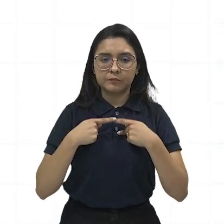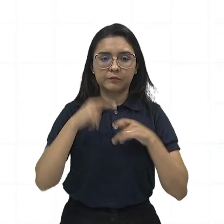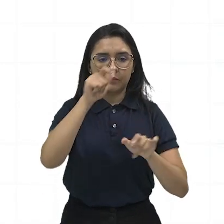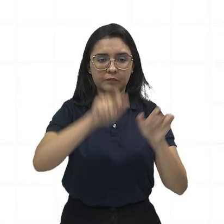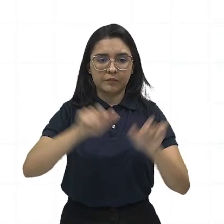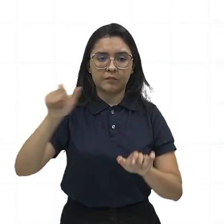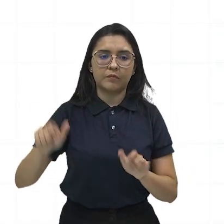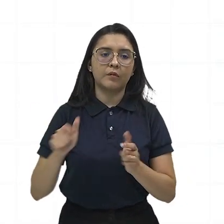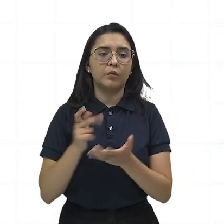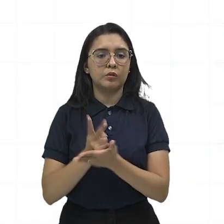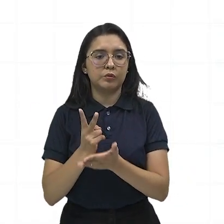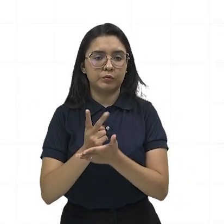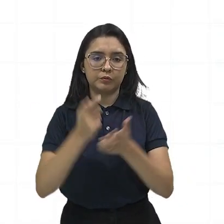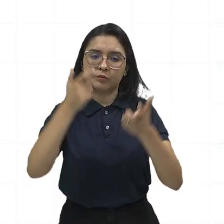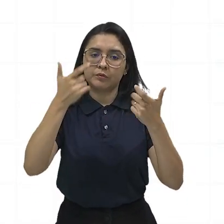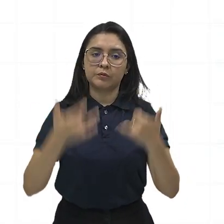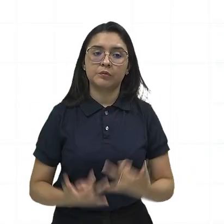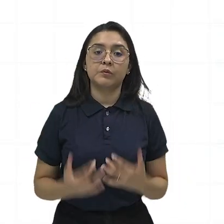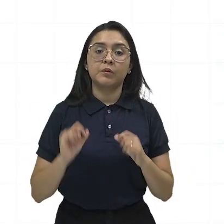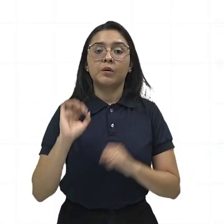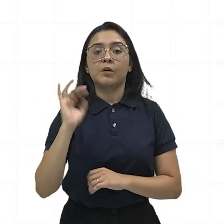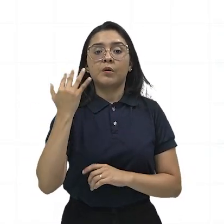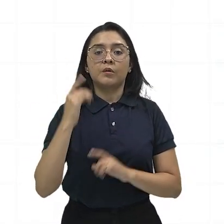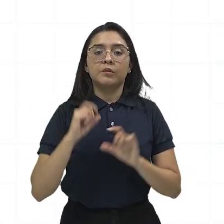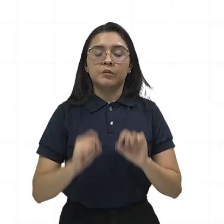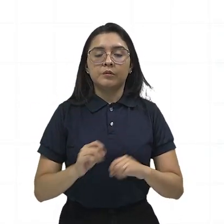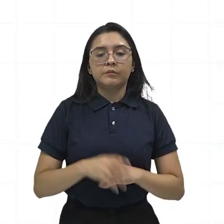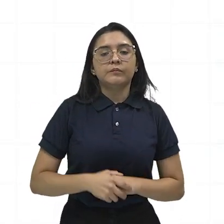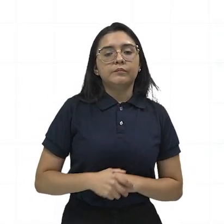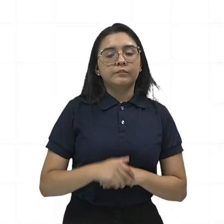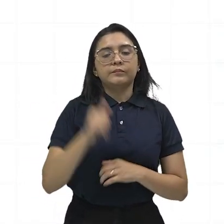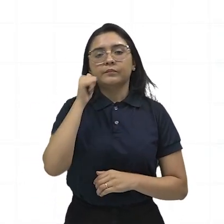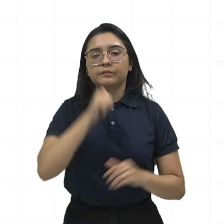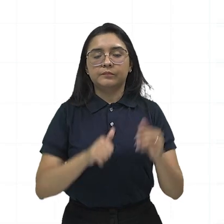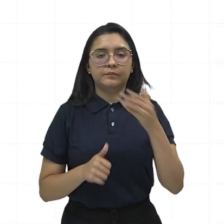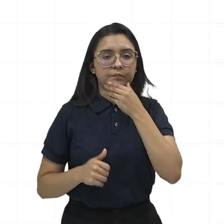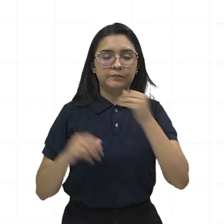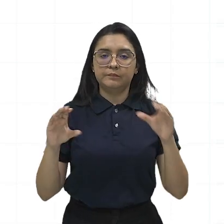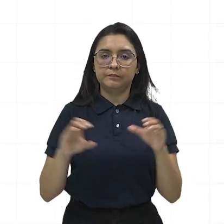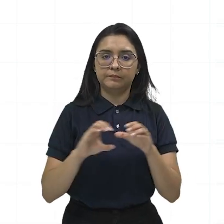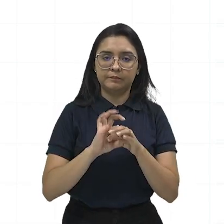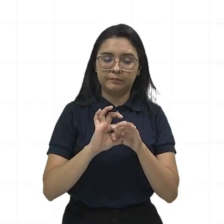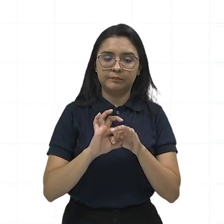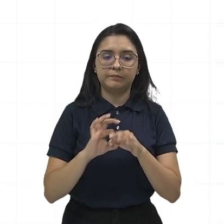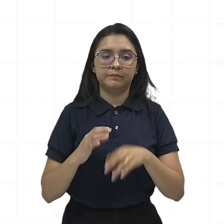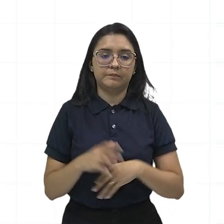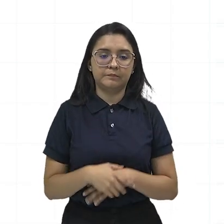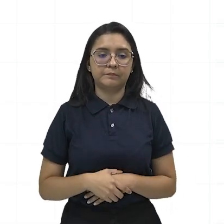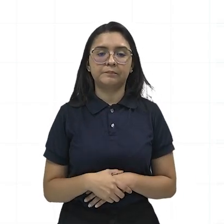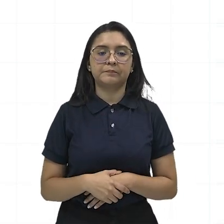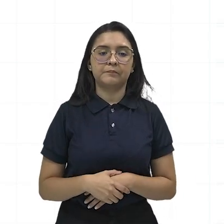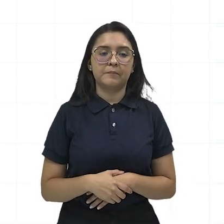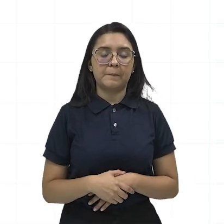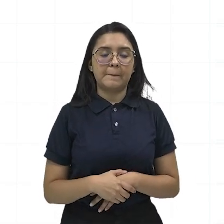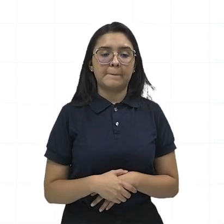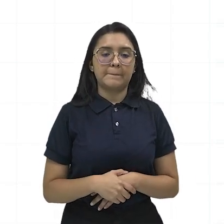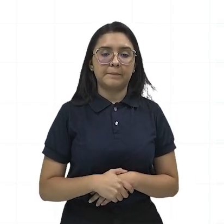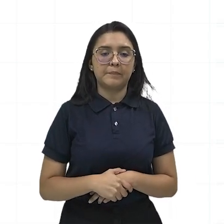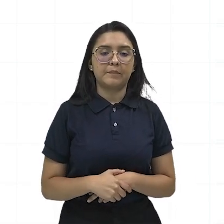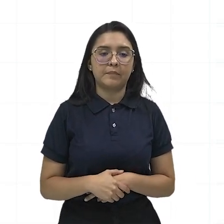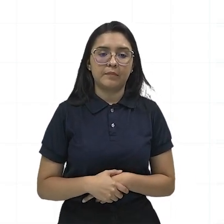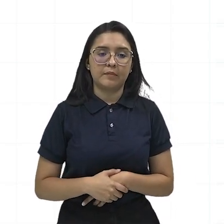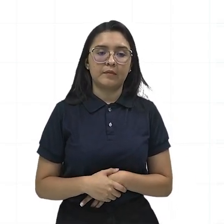aí à fertilização, ela acontece com a união dos conteúdos desses dois pronúcleos, o masculino e o feminino.